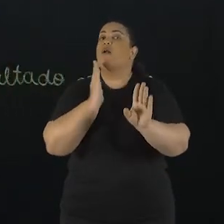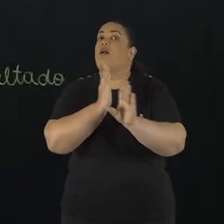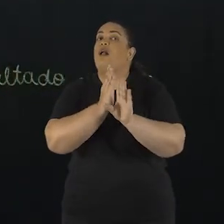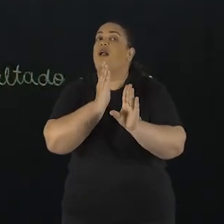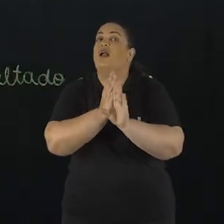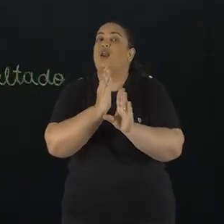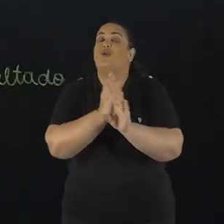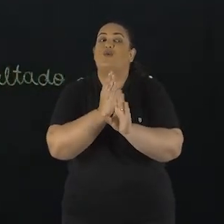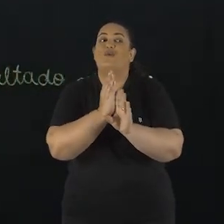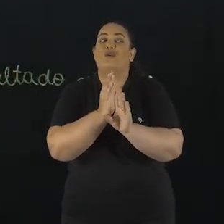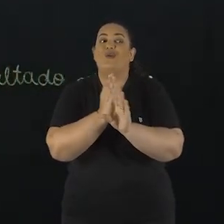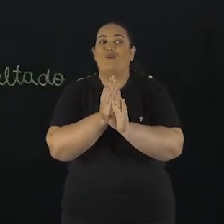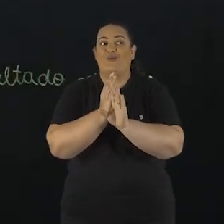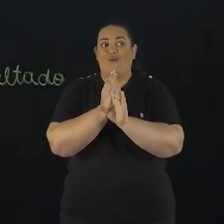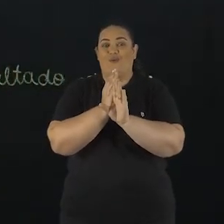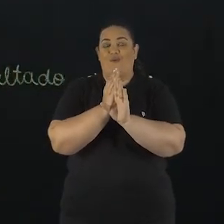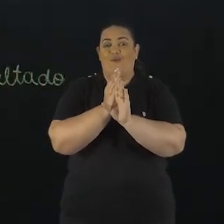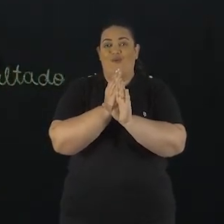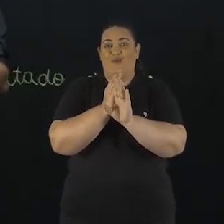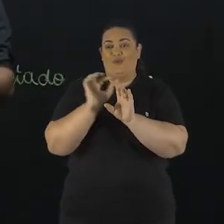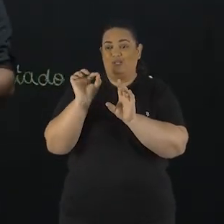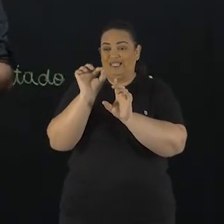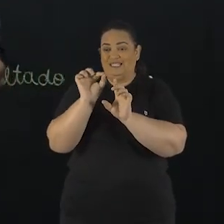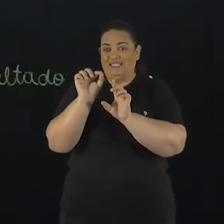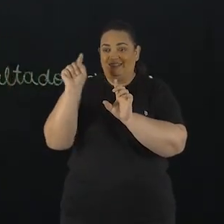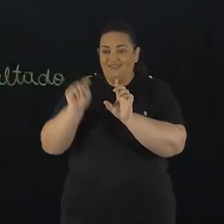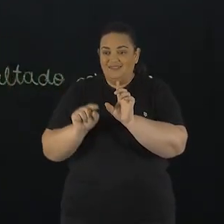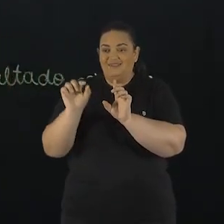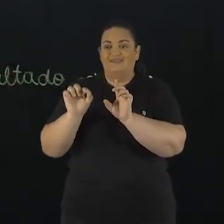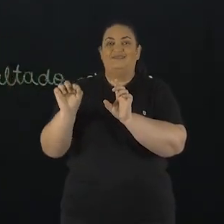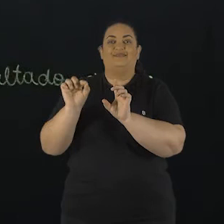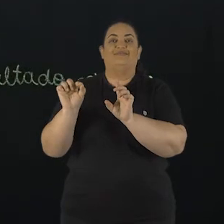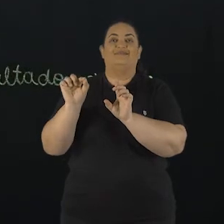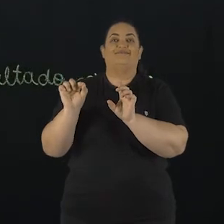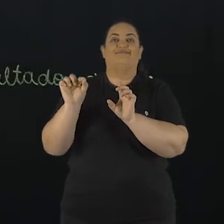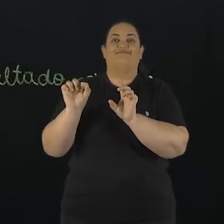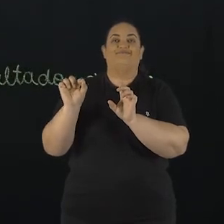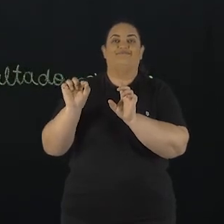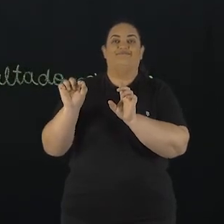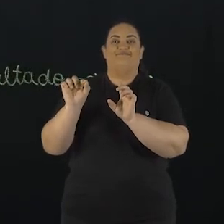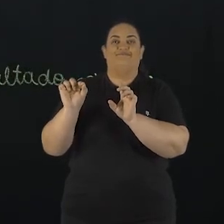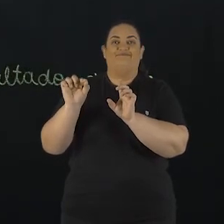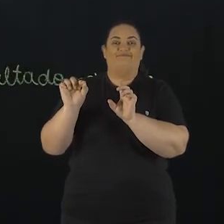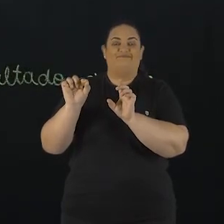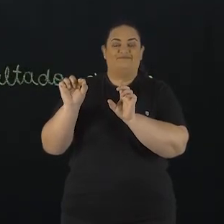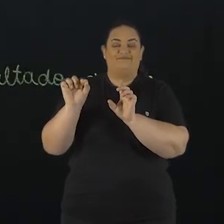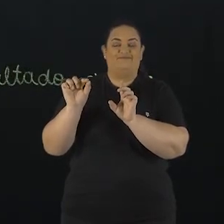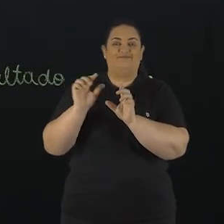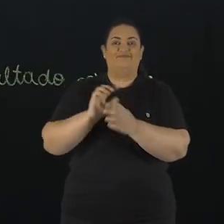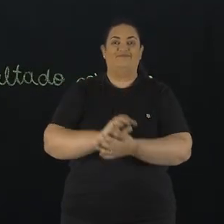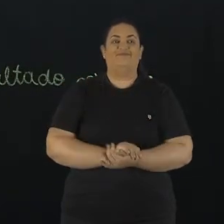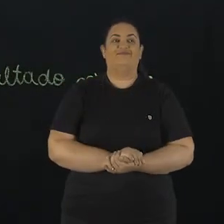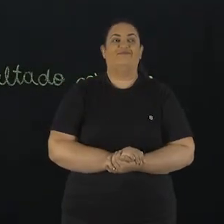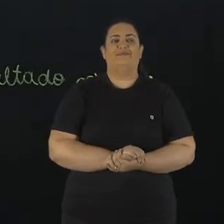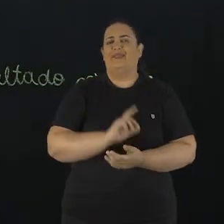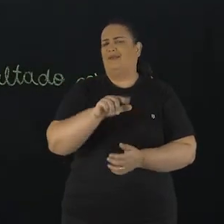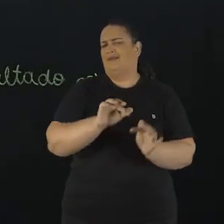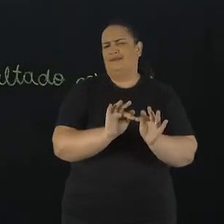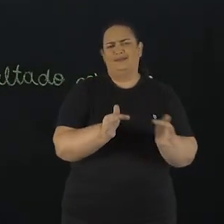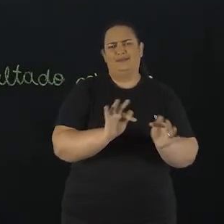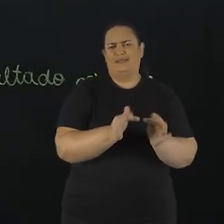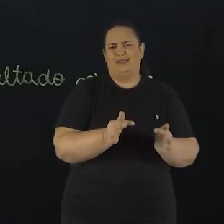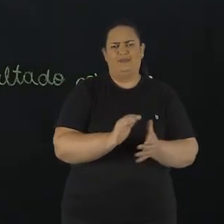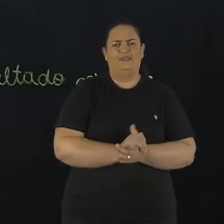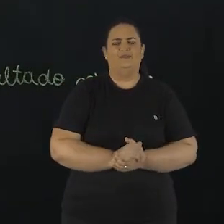para transformar um número que está em decimal para o número que está na forma de porcentagem?